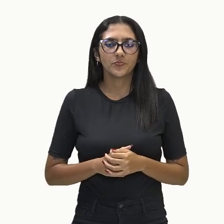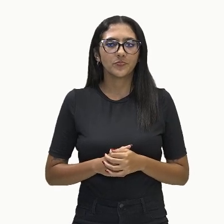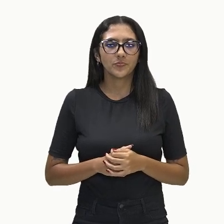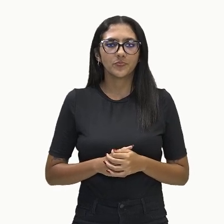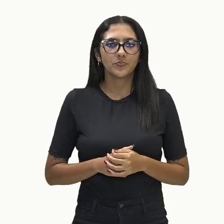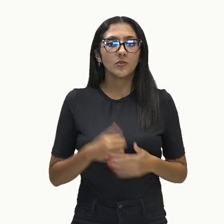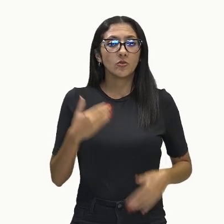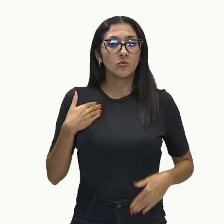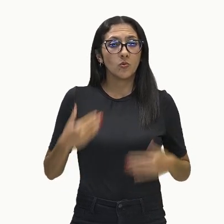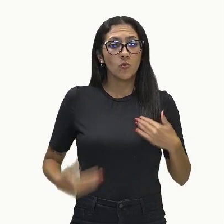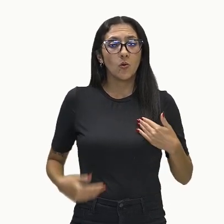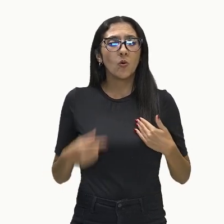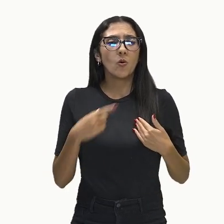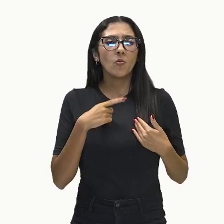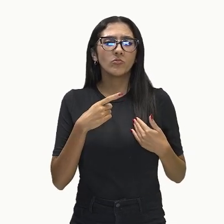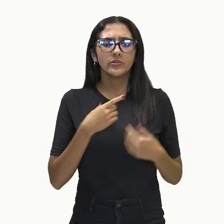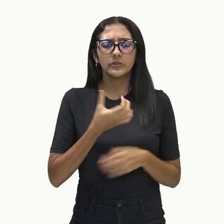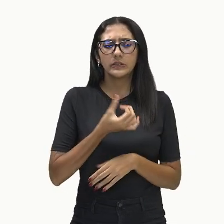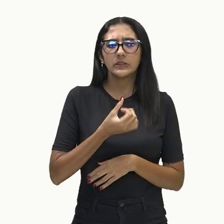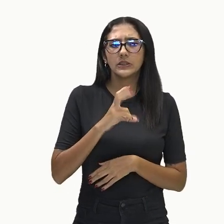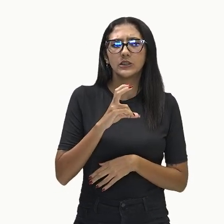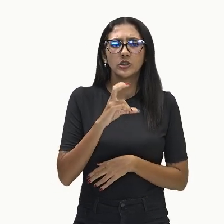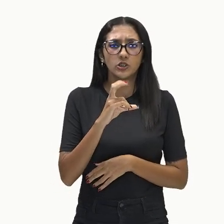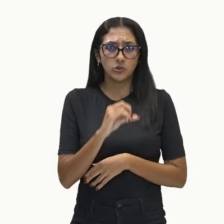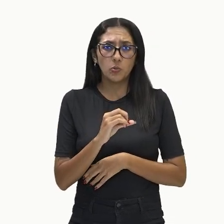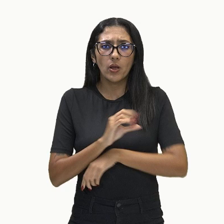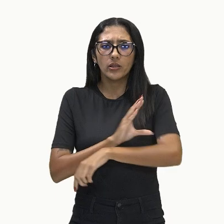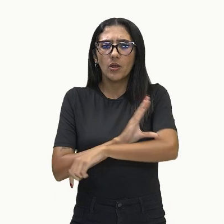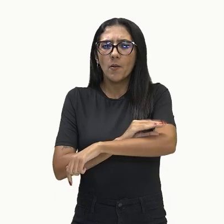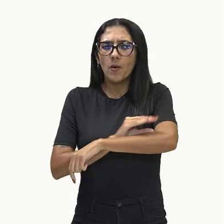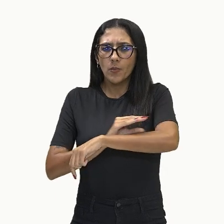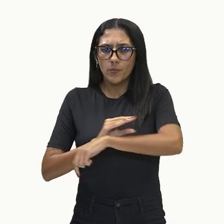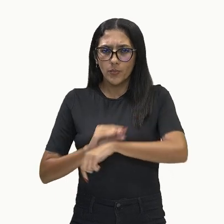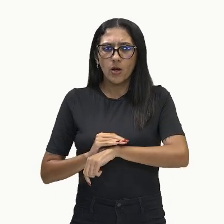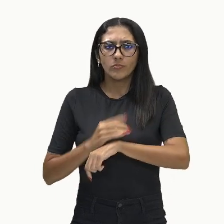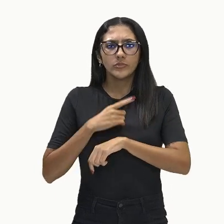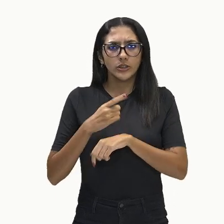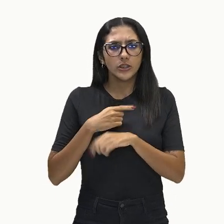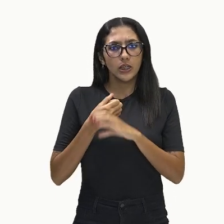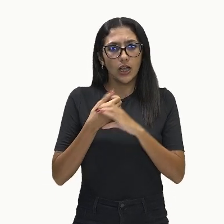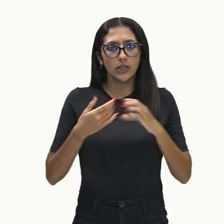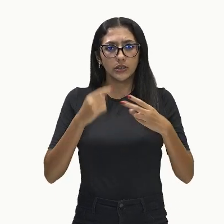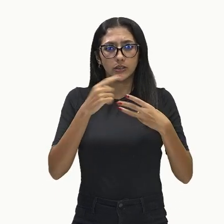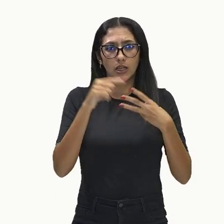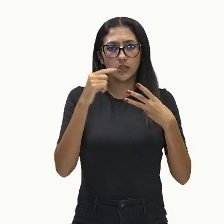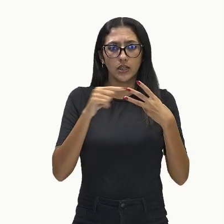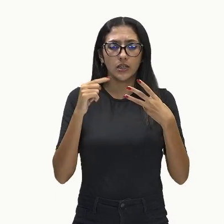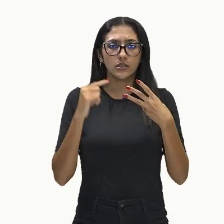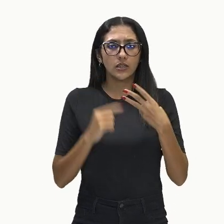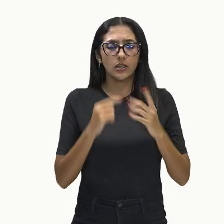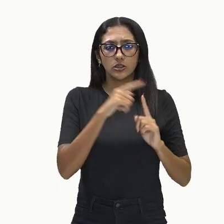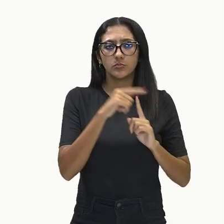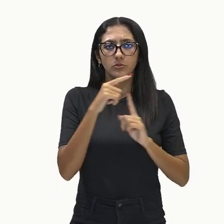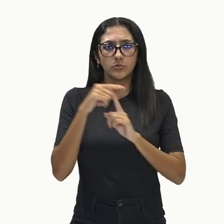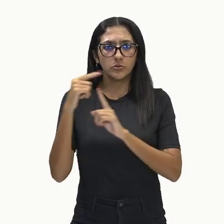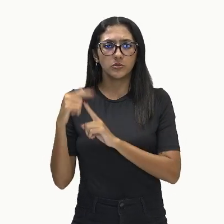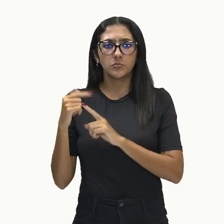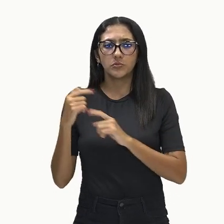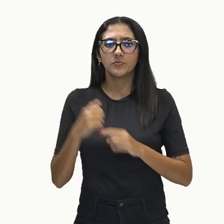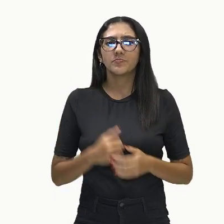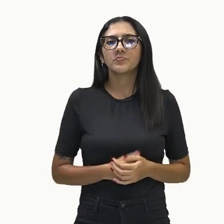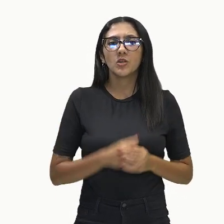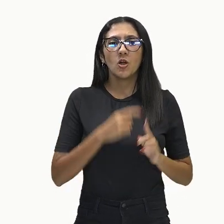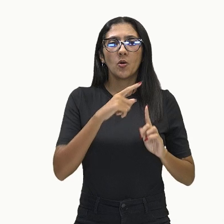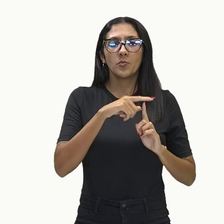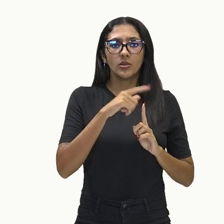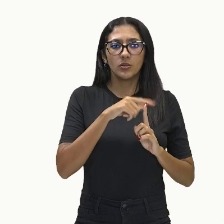possui aproximadamente 650 músculos que estão classificados em 3 tipos básicos. O